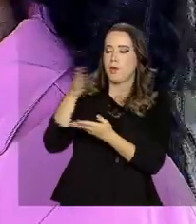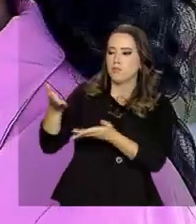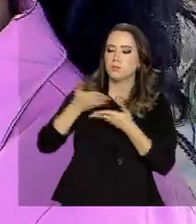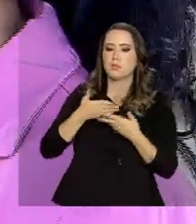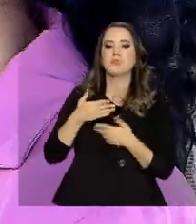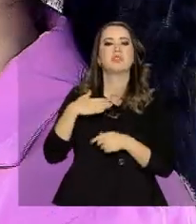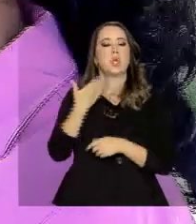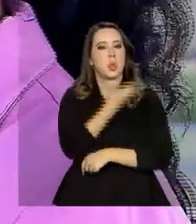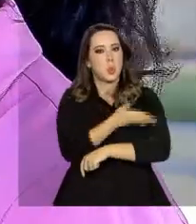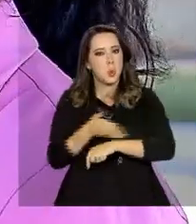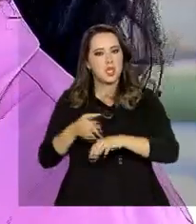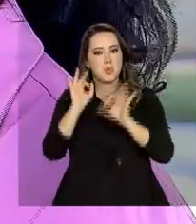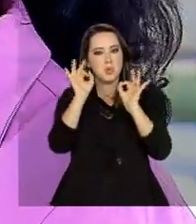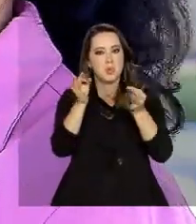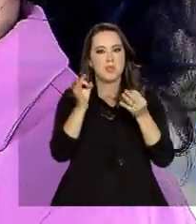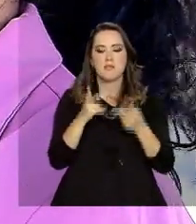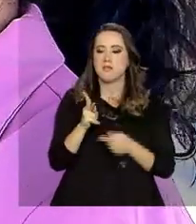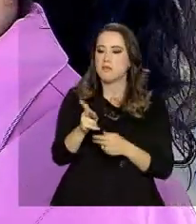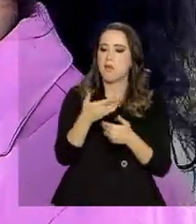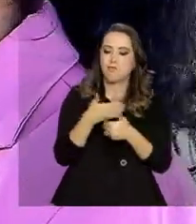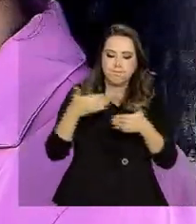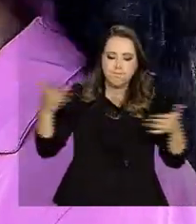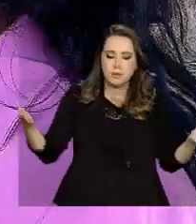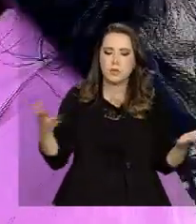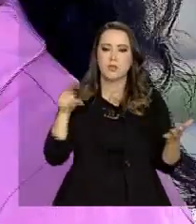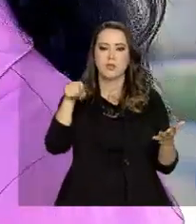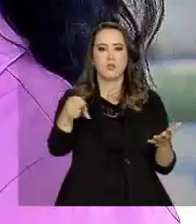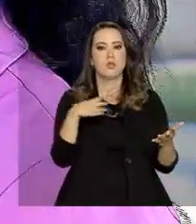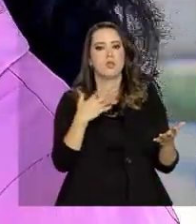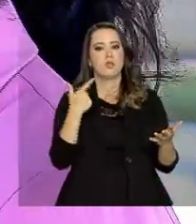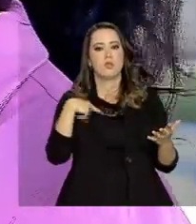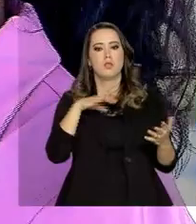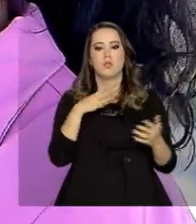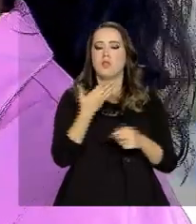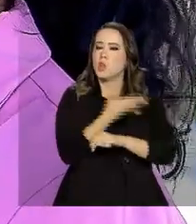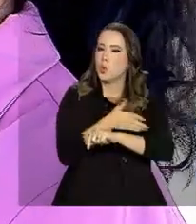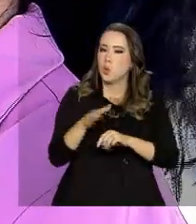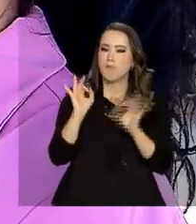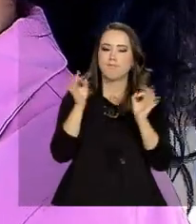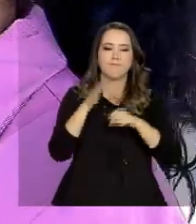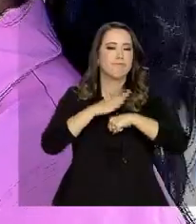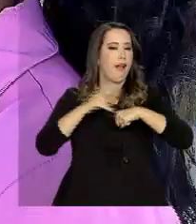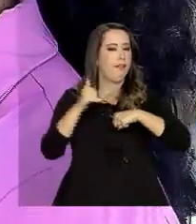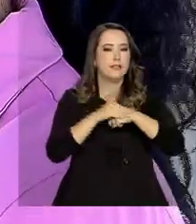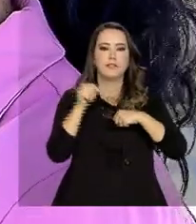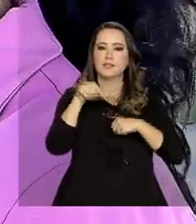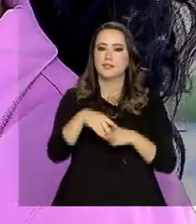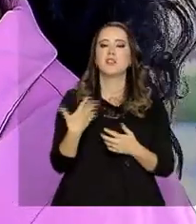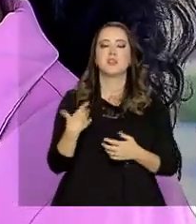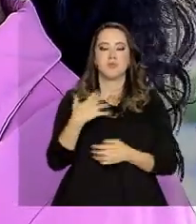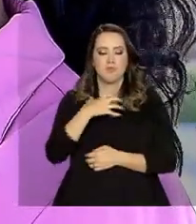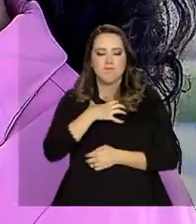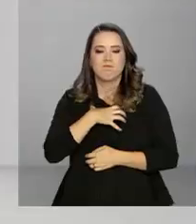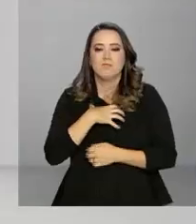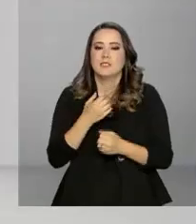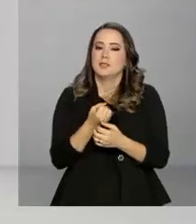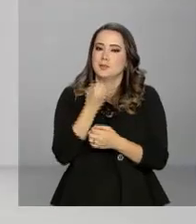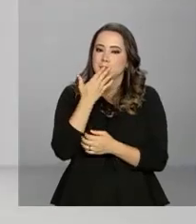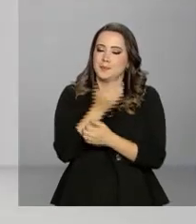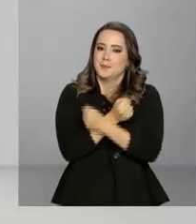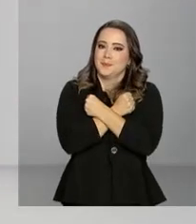educado está sempre de braços abertos para atender qual é o modo caçando malka linha que eu me sinto abraçada